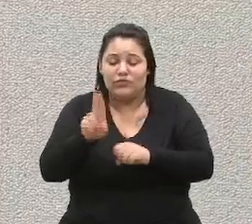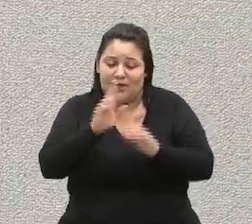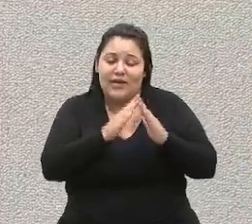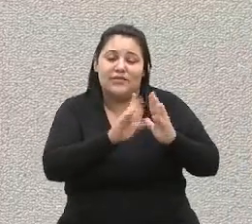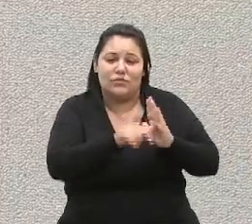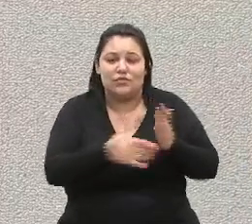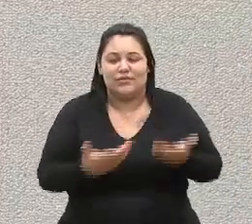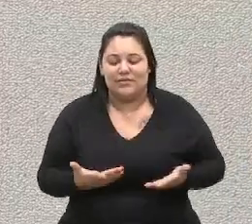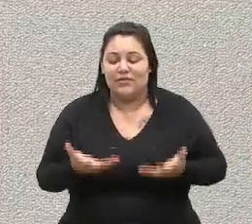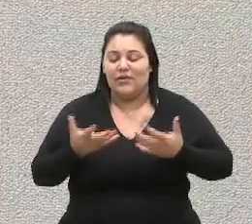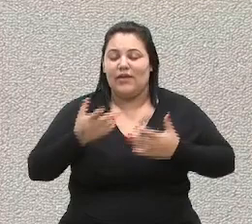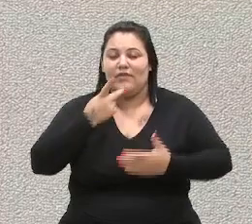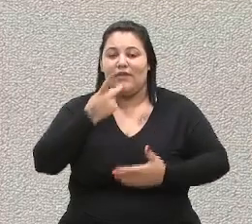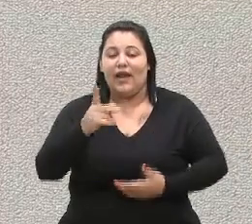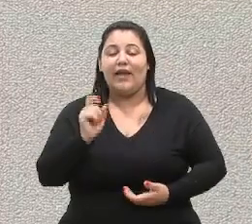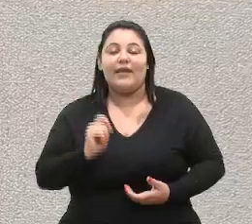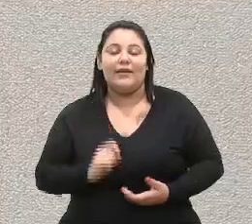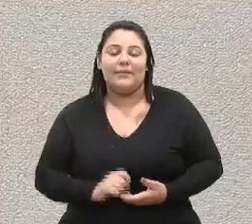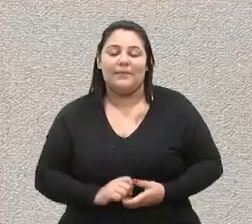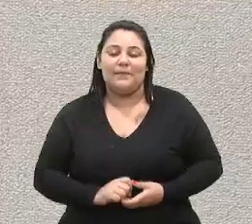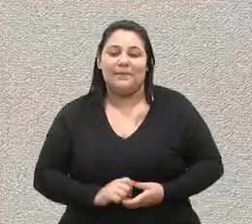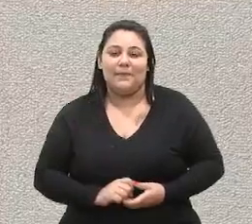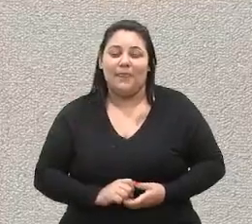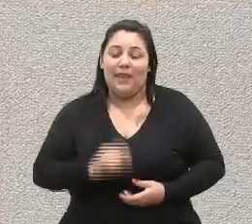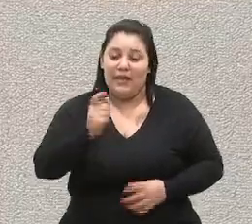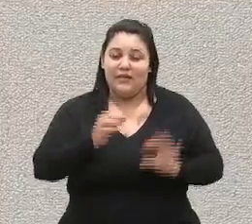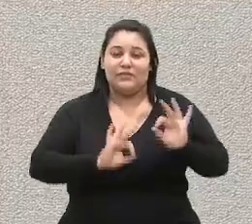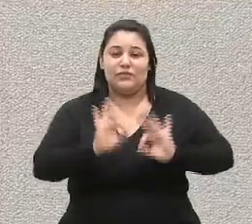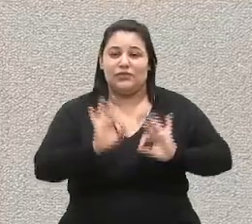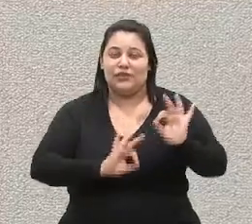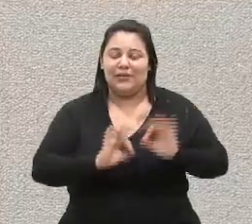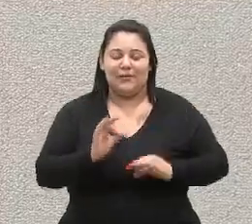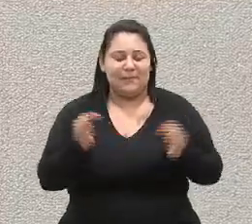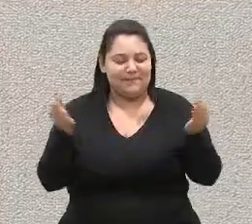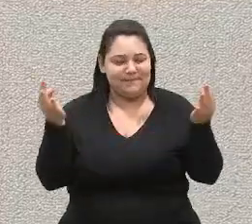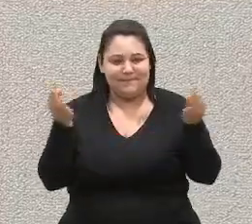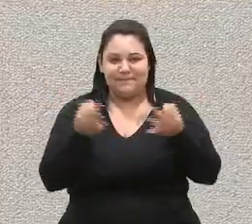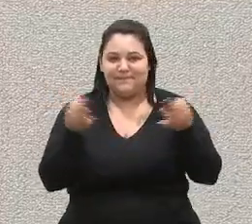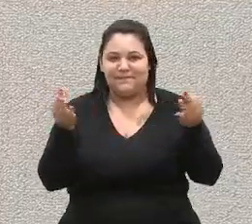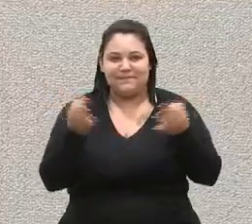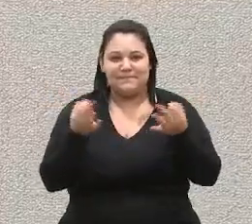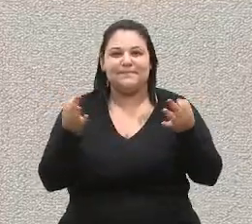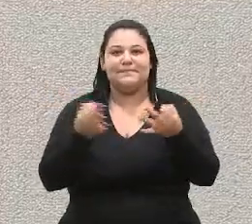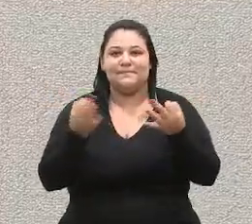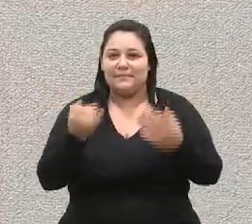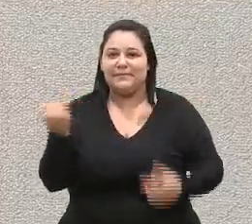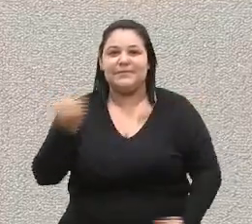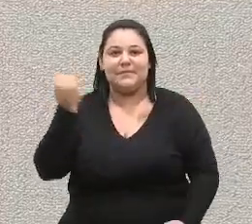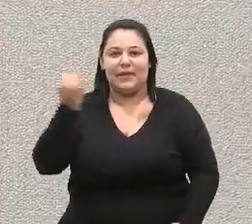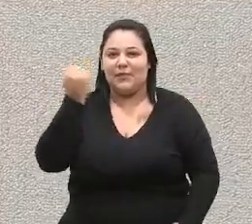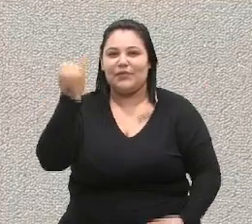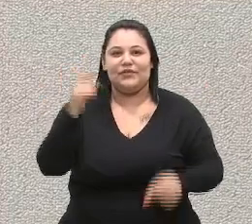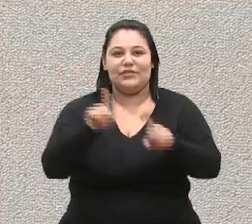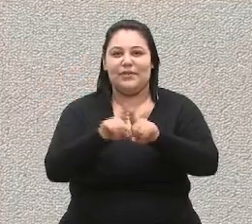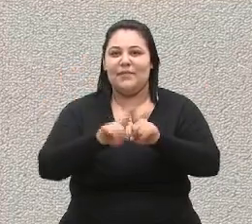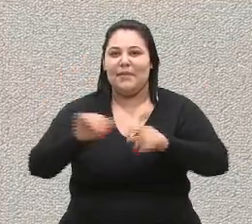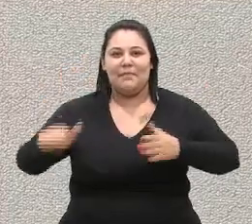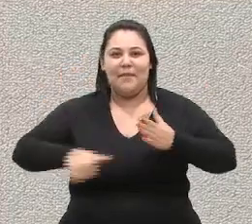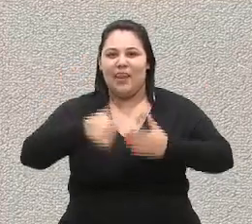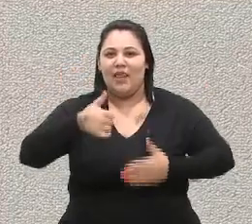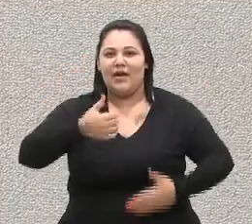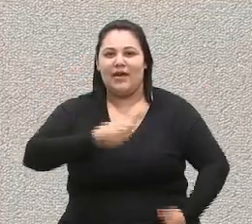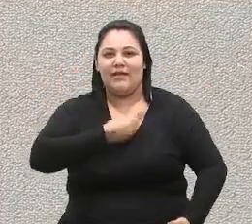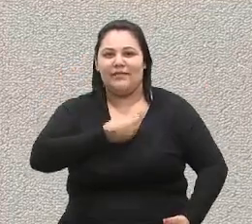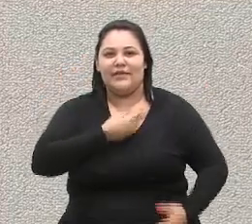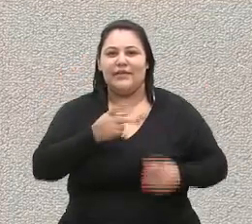dizer que esse projeto é maravilhoso, é importantíssimo, melhora a vida das